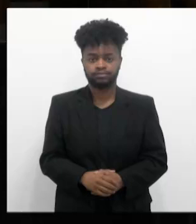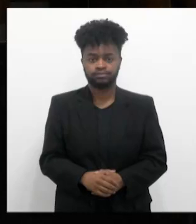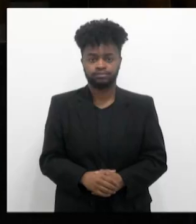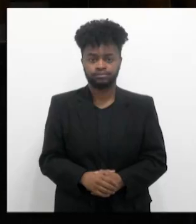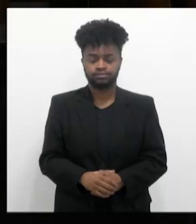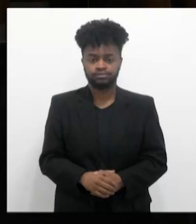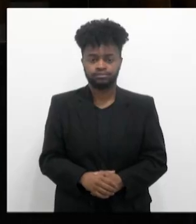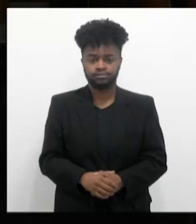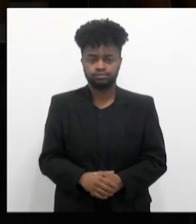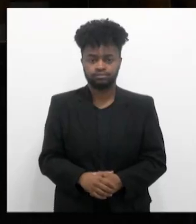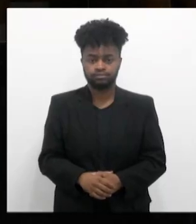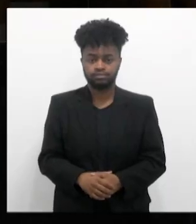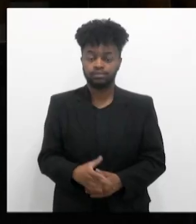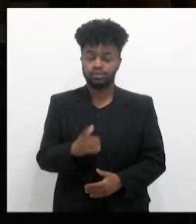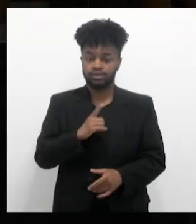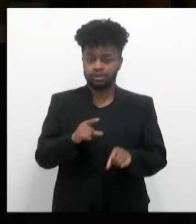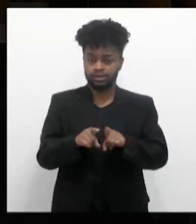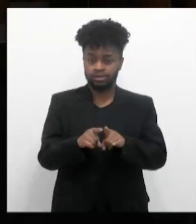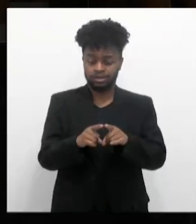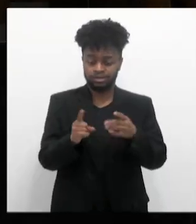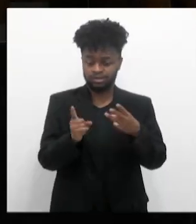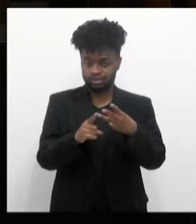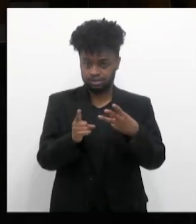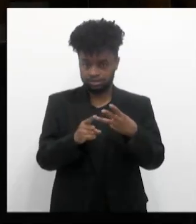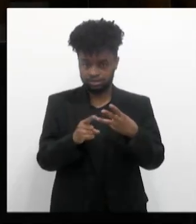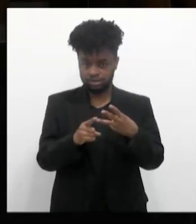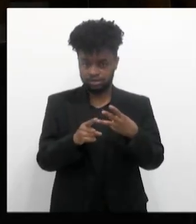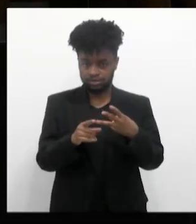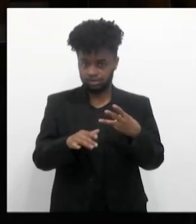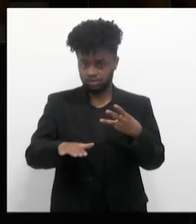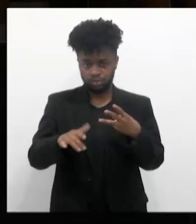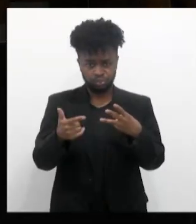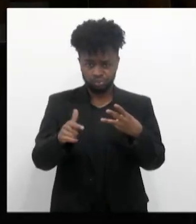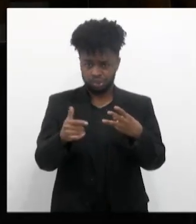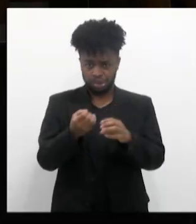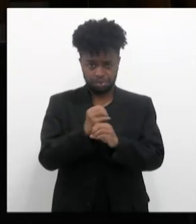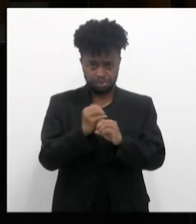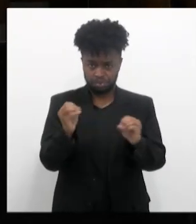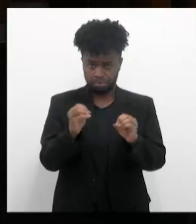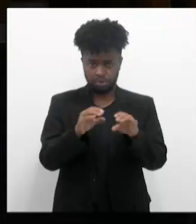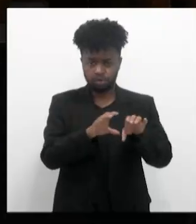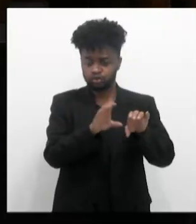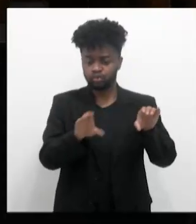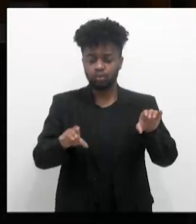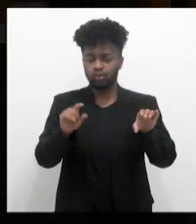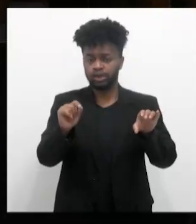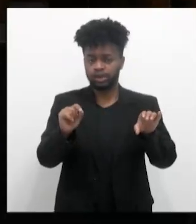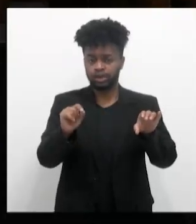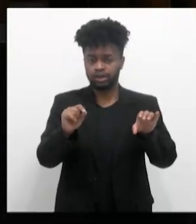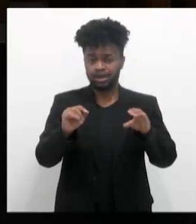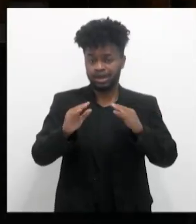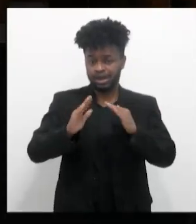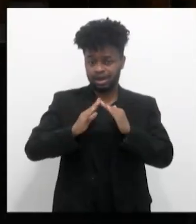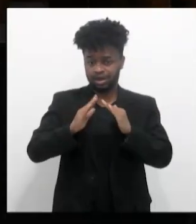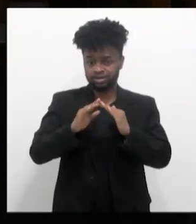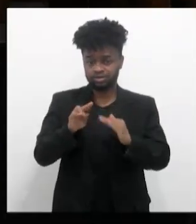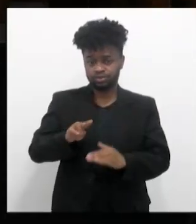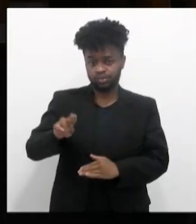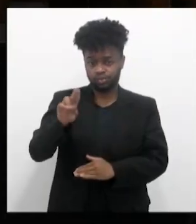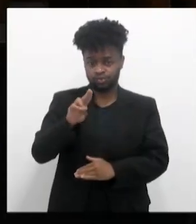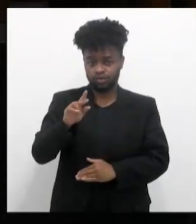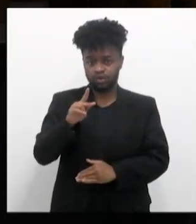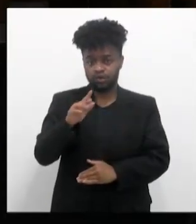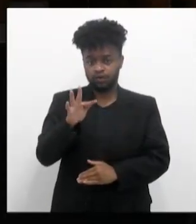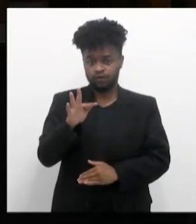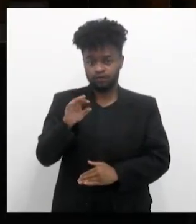E há um terceiro espaço que não tem rede nenhuma, que são os imóveis que usam